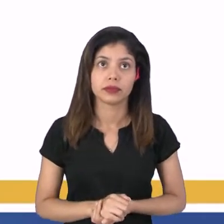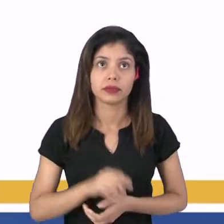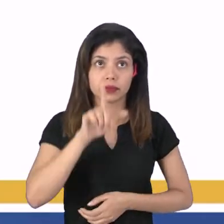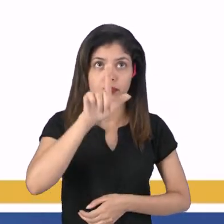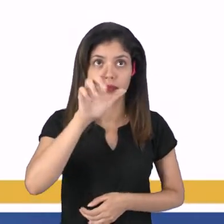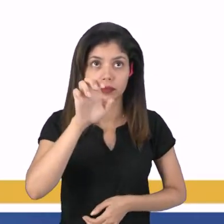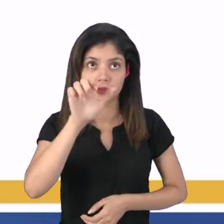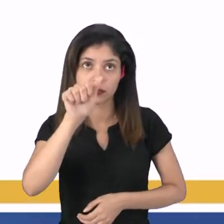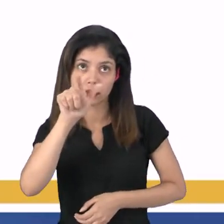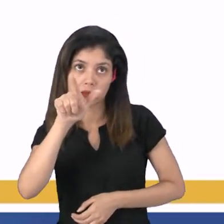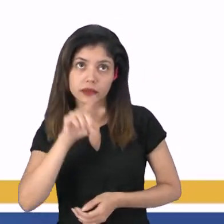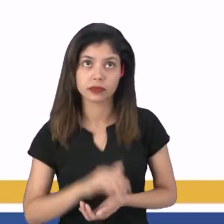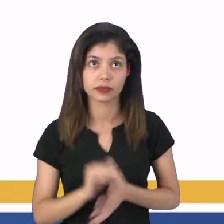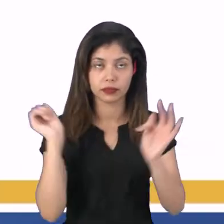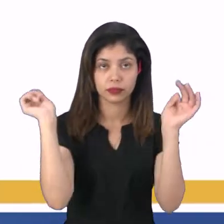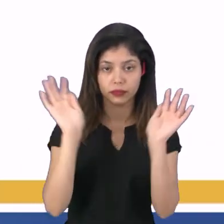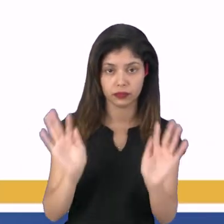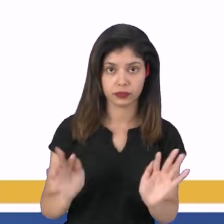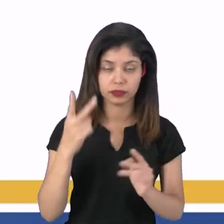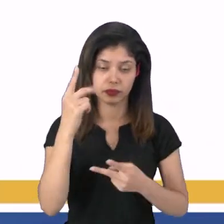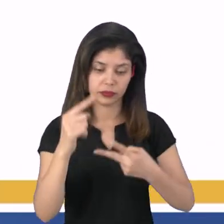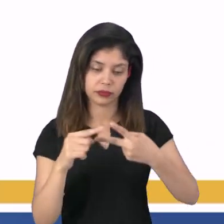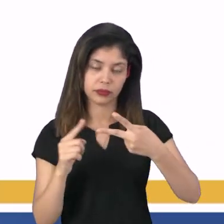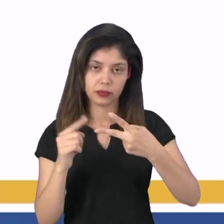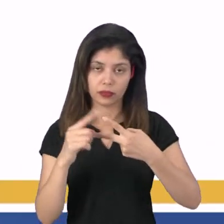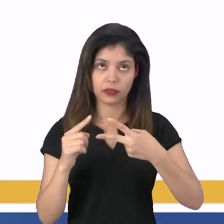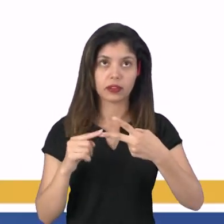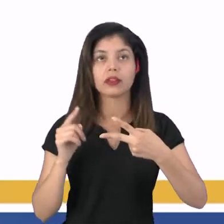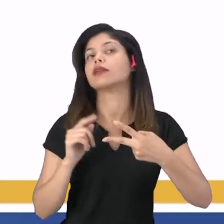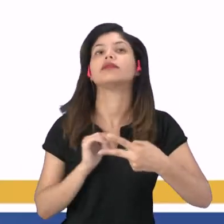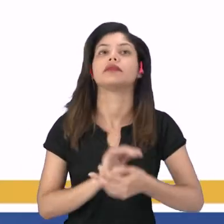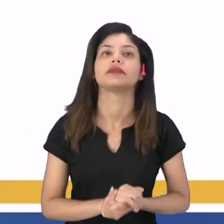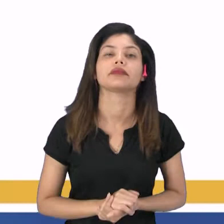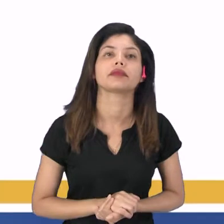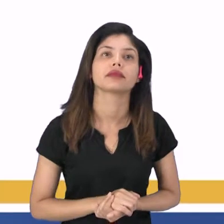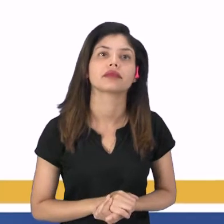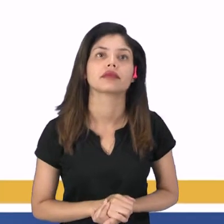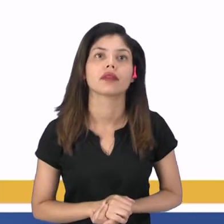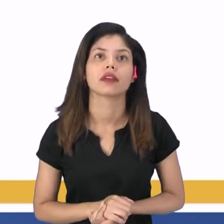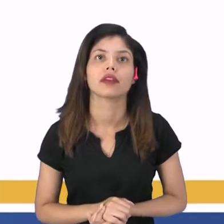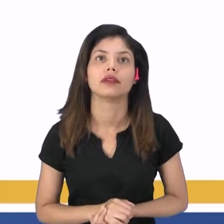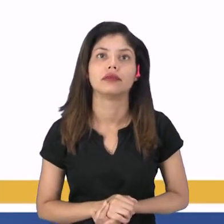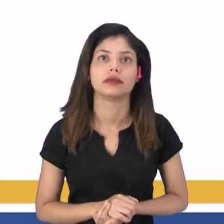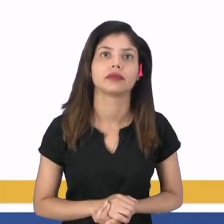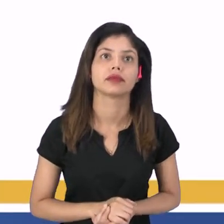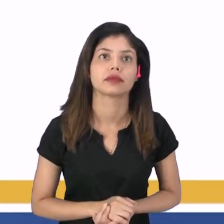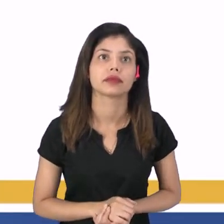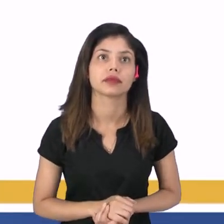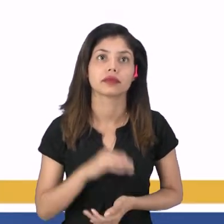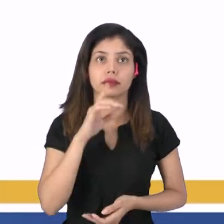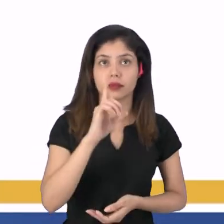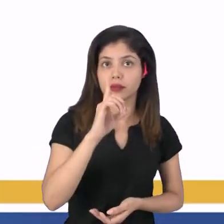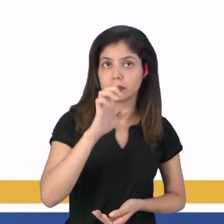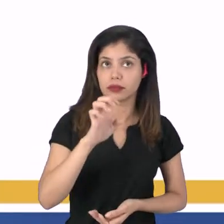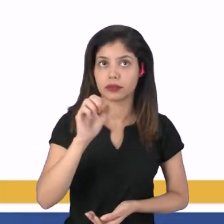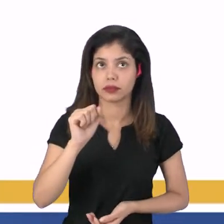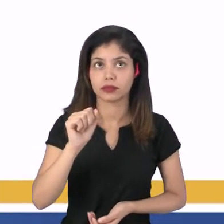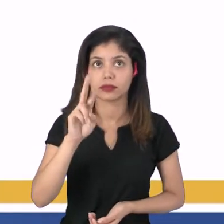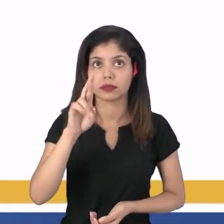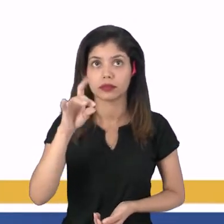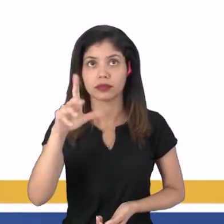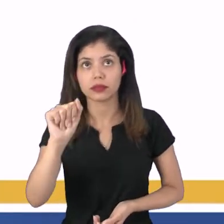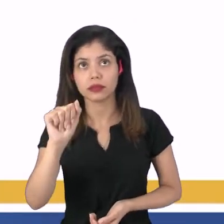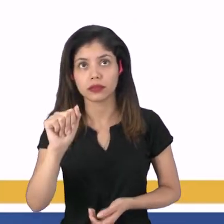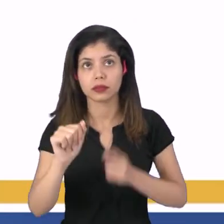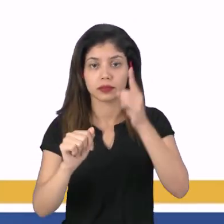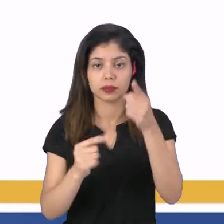que é o leal e o feliz. Temos duas palavrinhas aí. E aí, na continuação do quadrinho, a gente percebe o prefixo, o radical